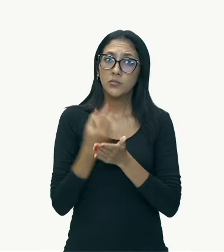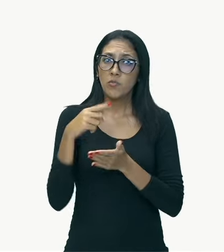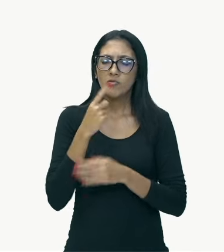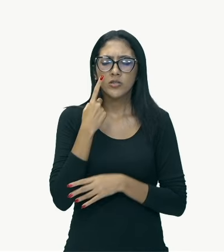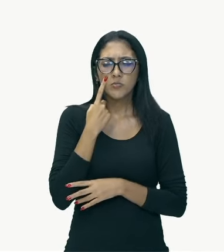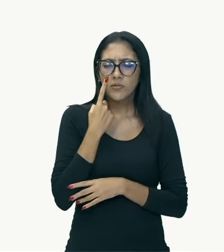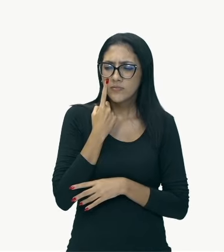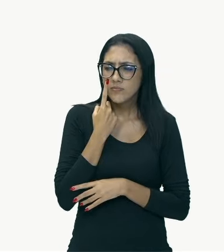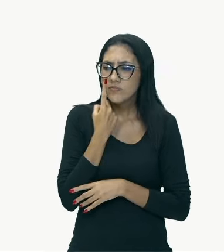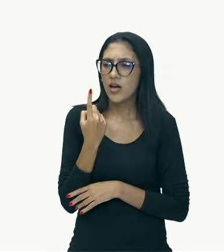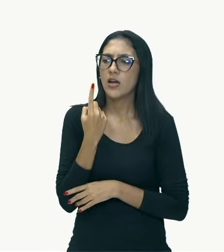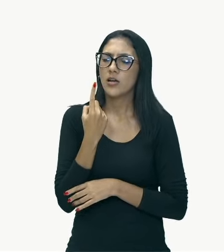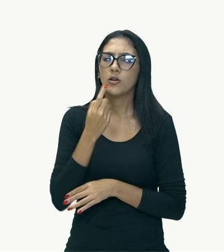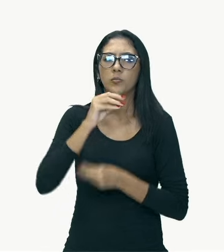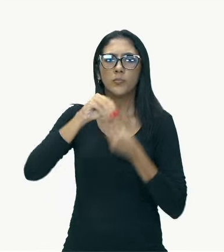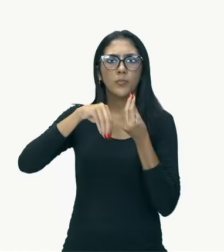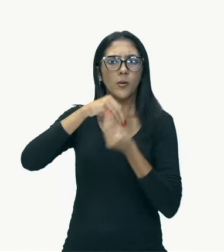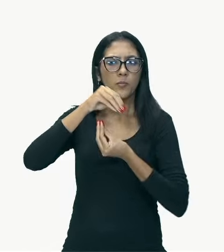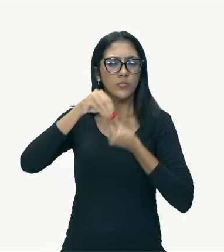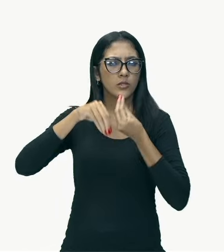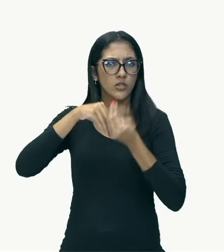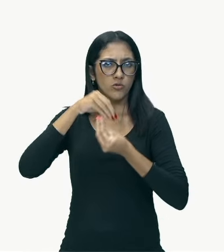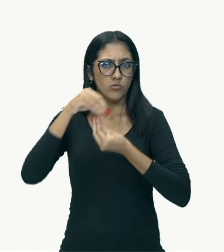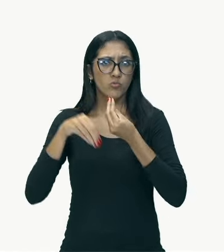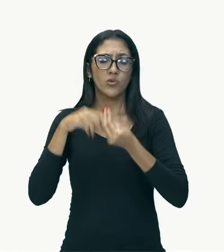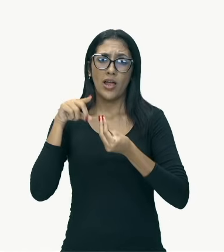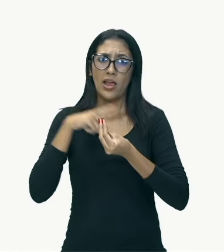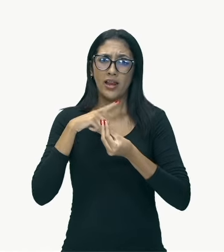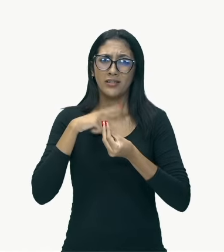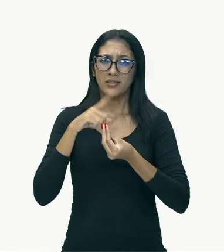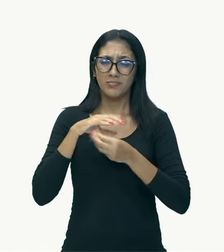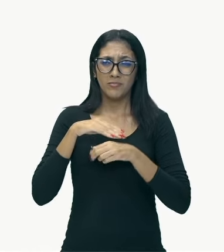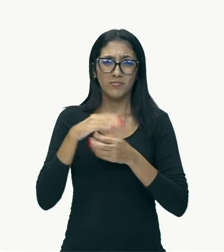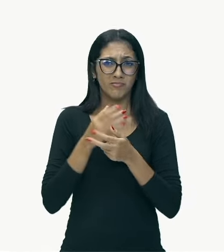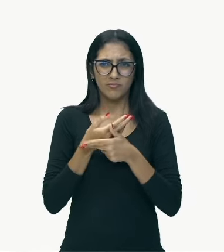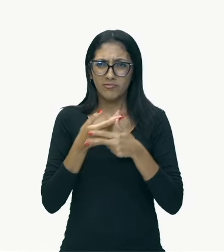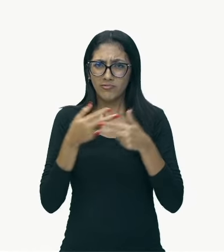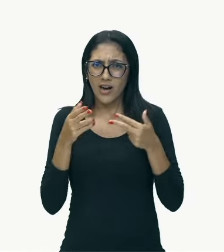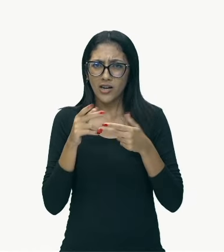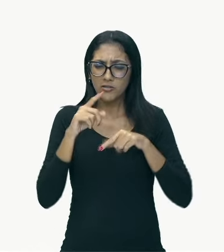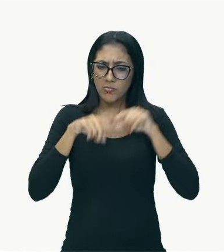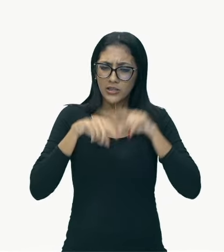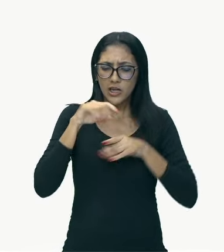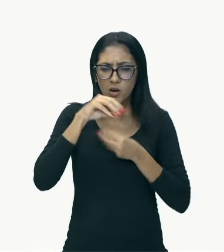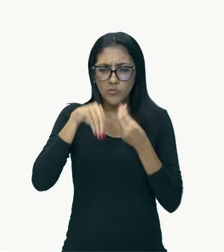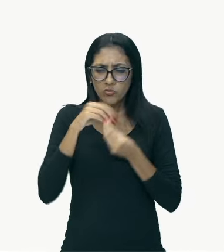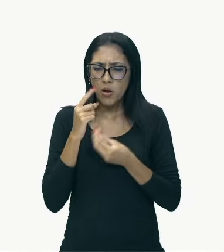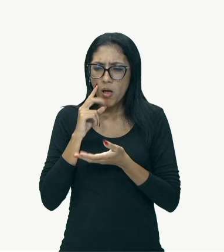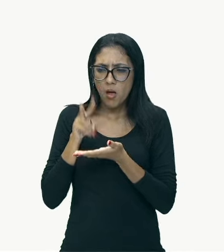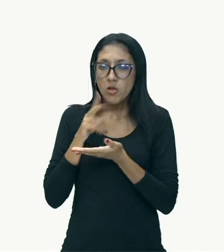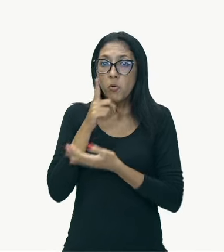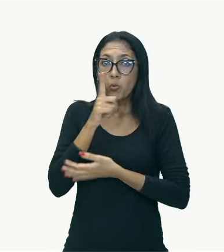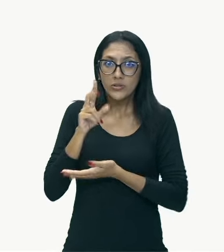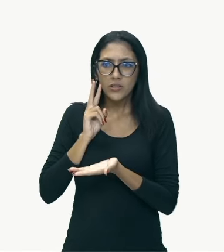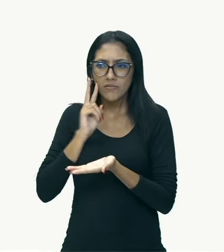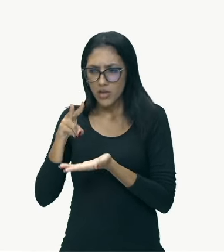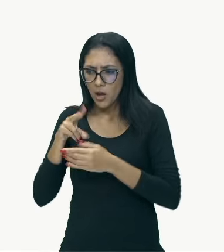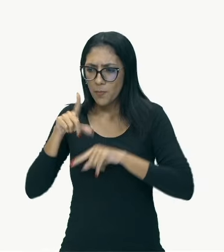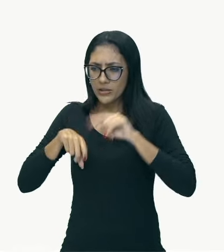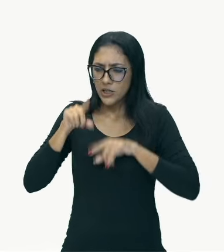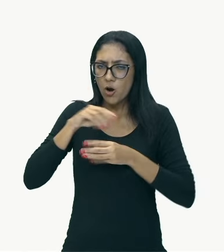sistema, né, que tem uma mistura e tem mais de uma fase, você já sabe que é uma mistura heterogênea e que